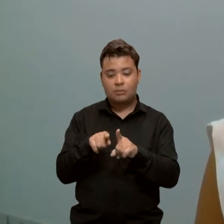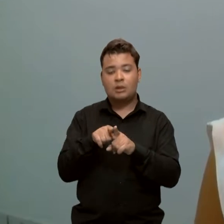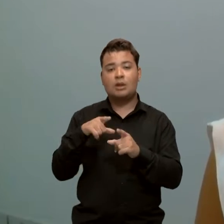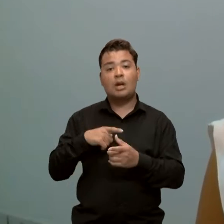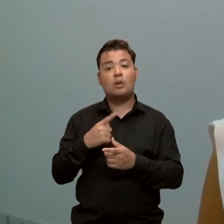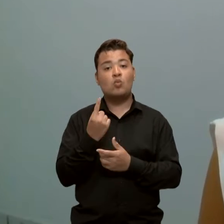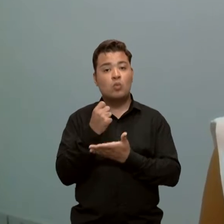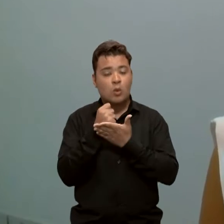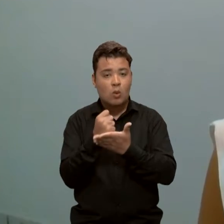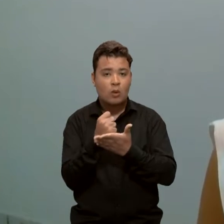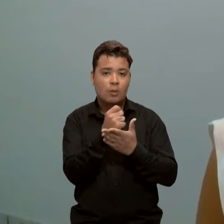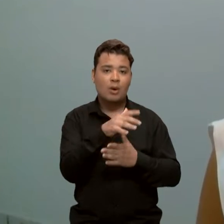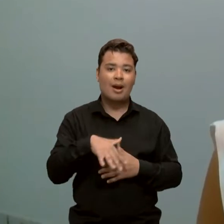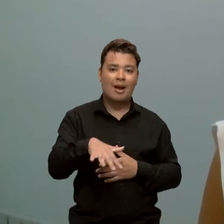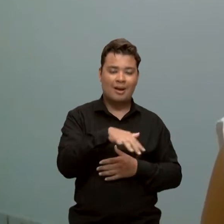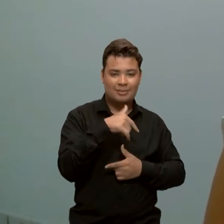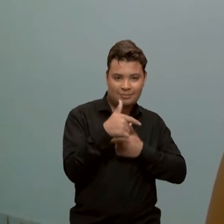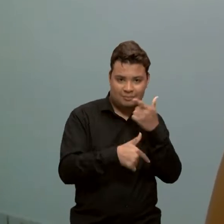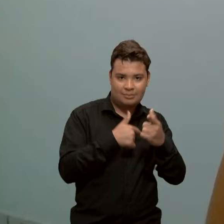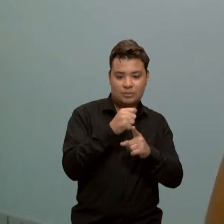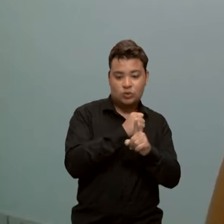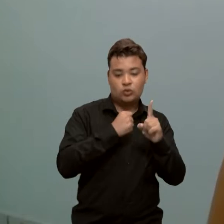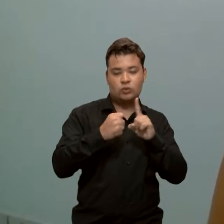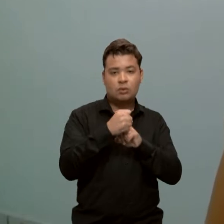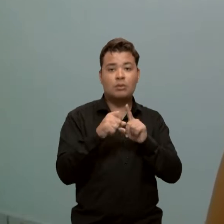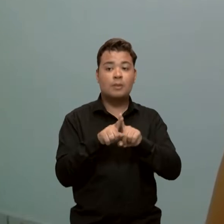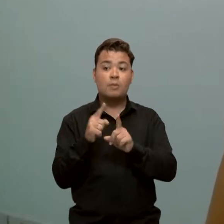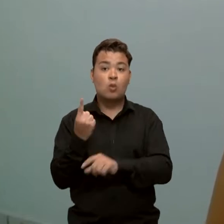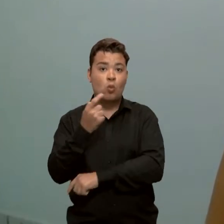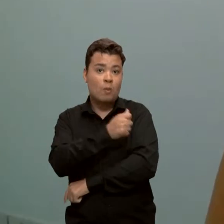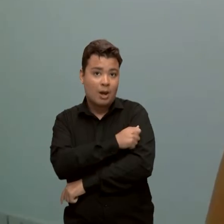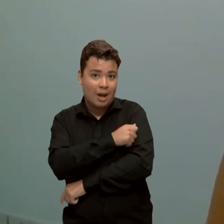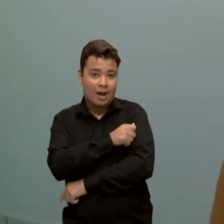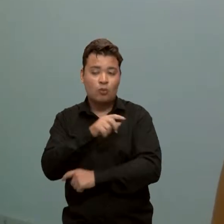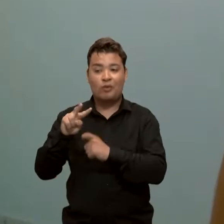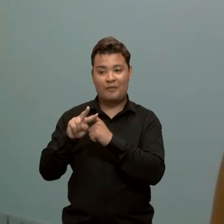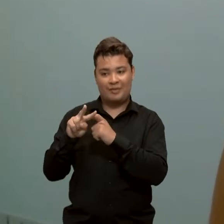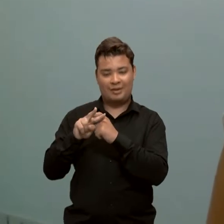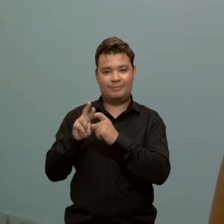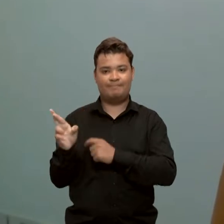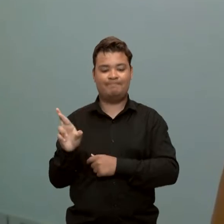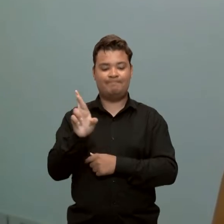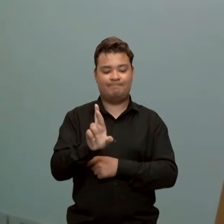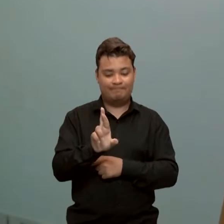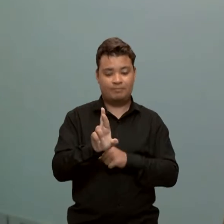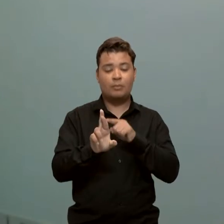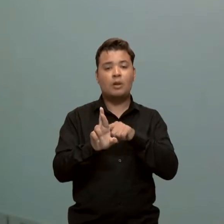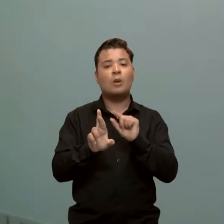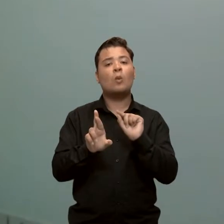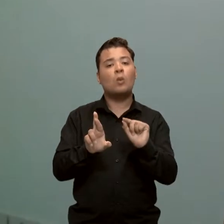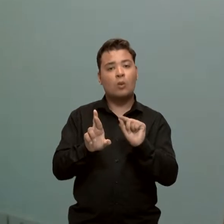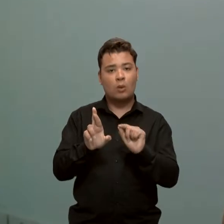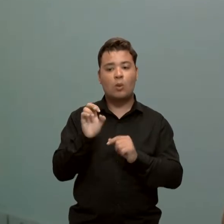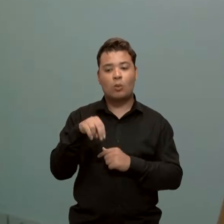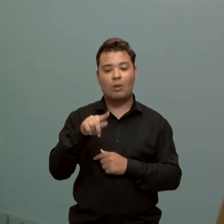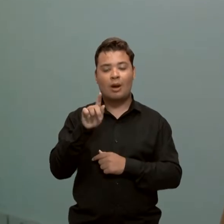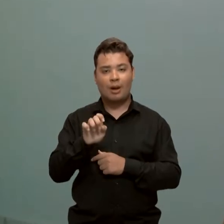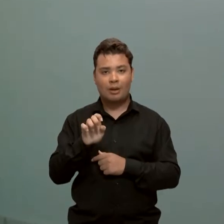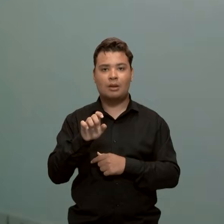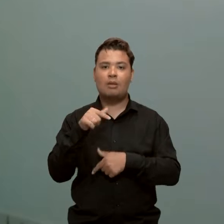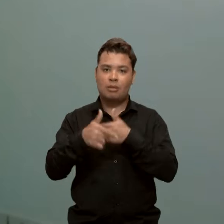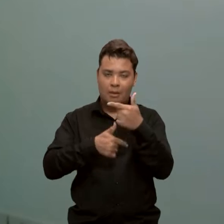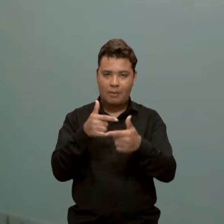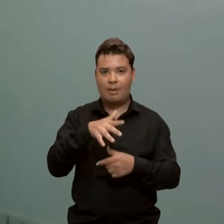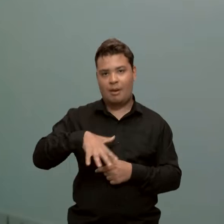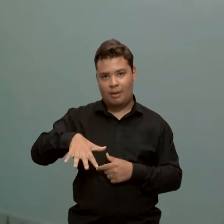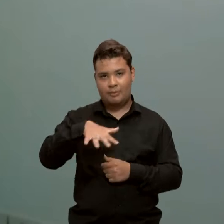serviço social e uma estudante da veterinária que está representando também uma ONG que trabalha com o tema. Então foi